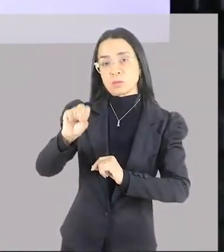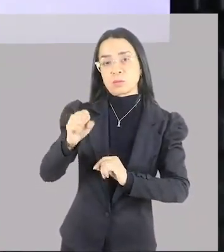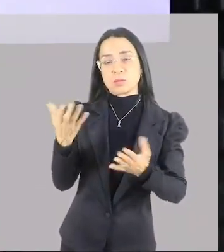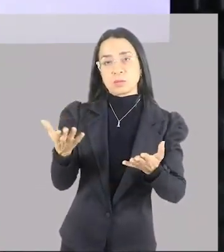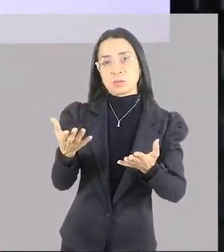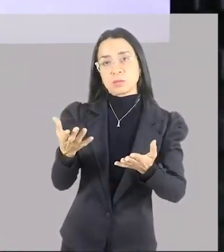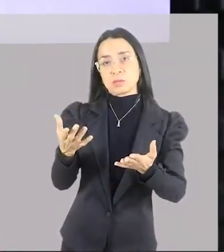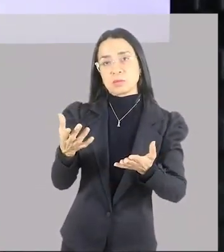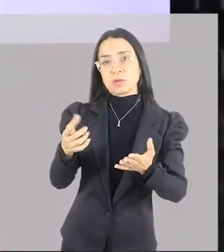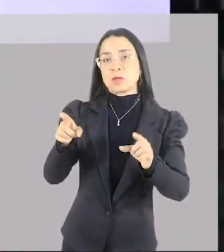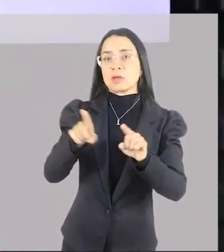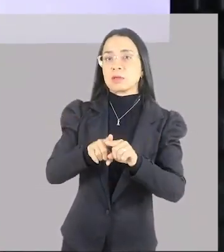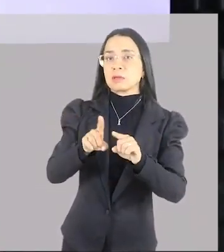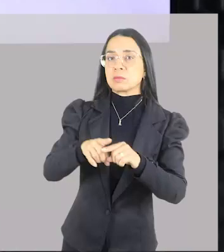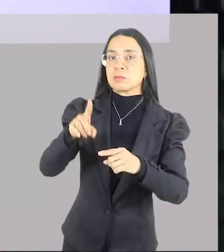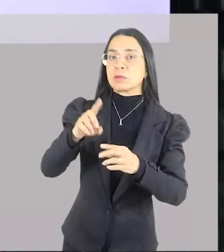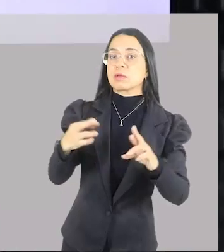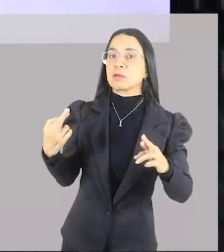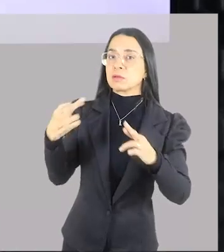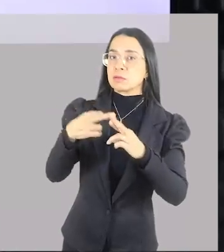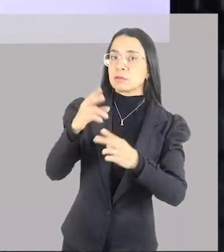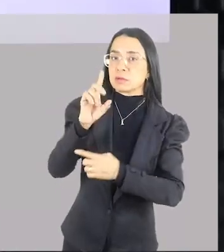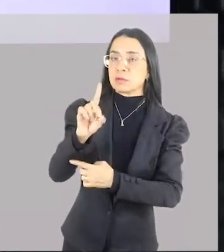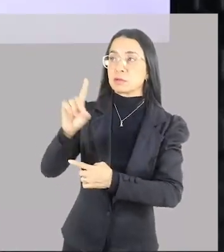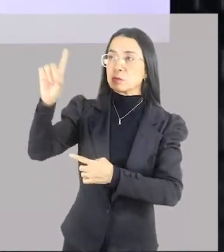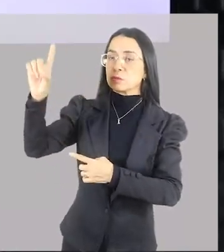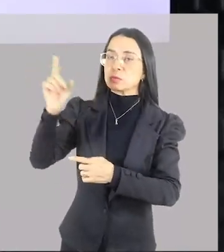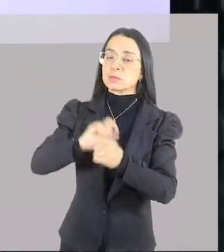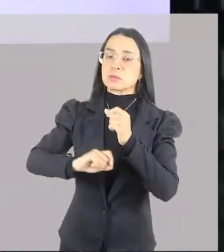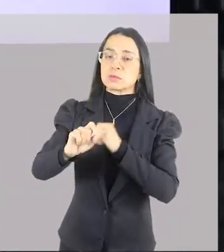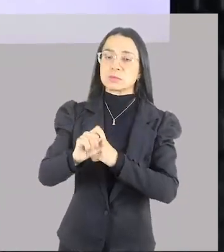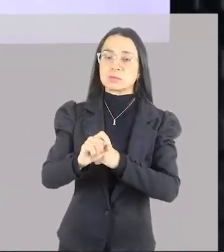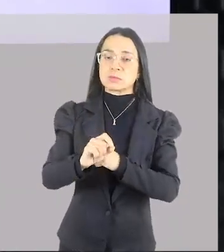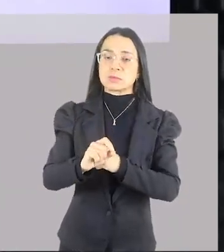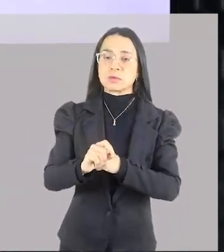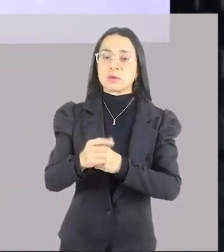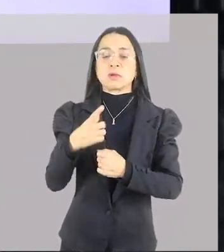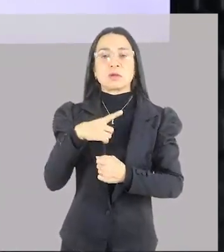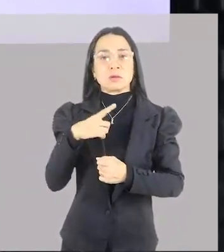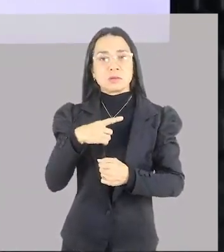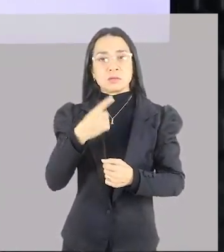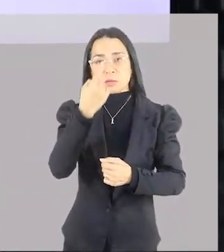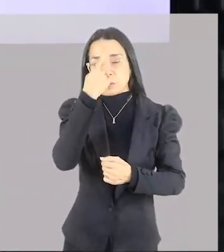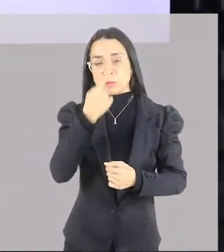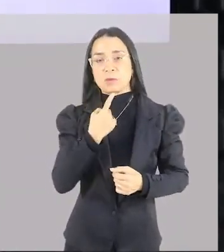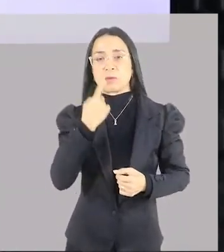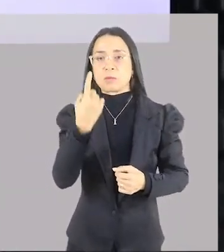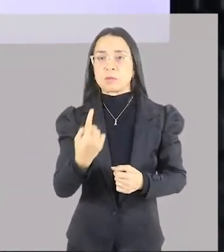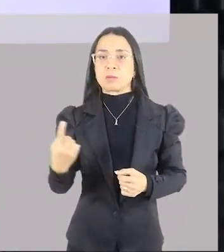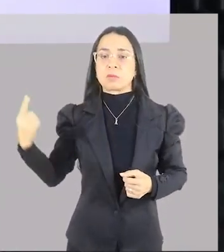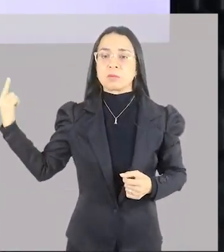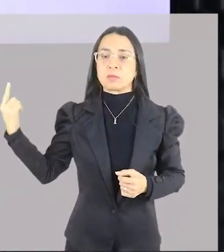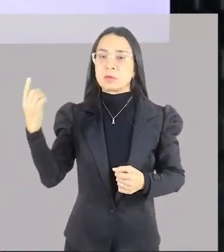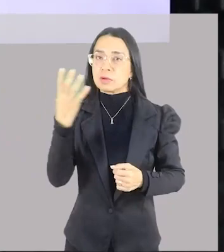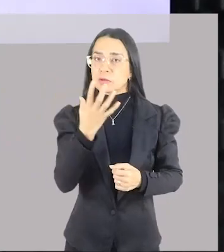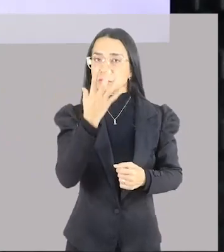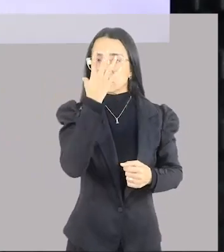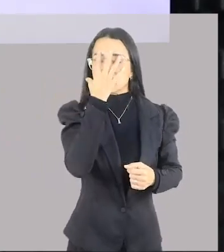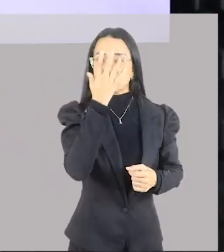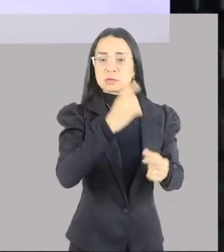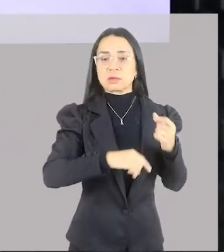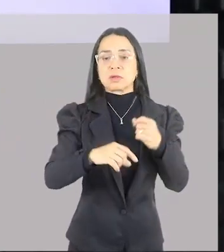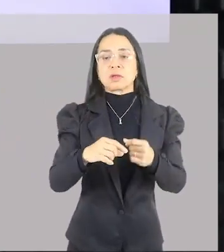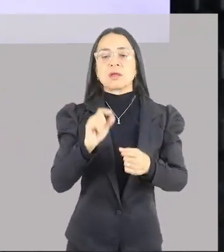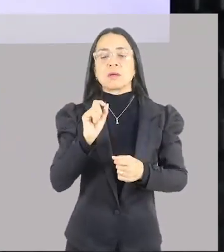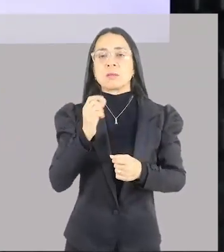seus deuses. Então, ele coloca aqui a imagem, né? Uma máscara, e o que ele pede na questão? Tá? Que